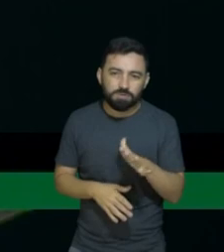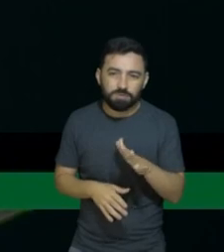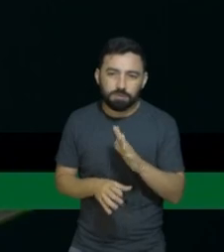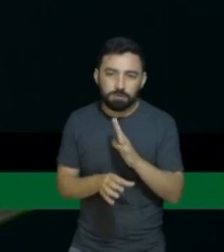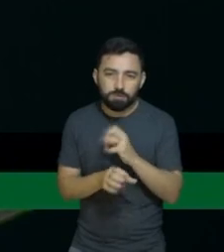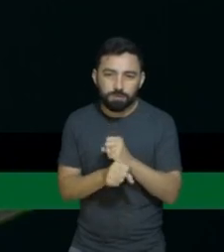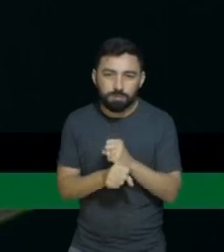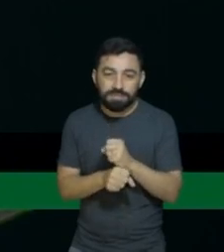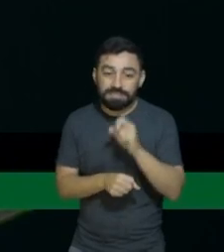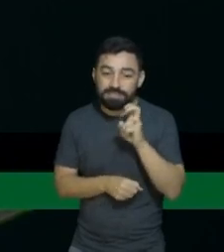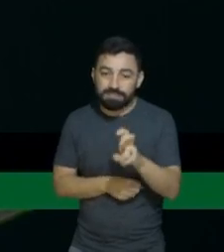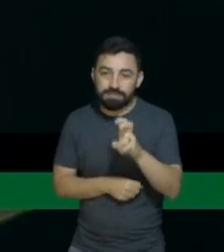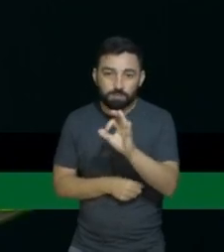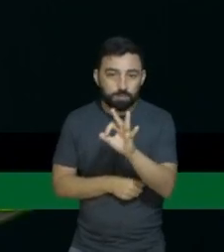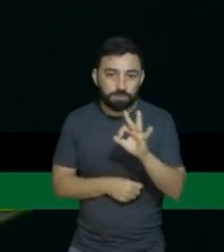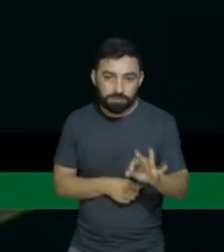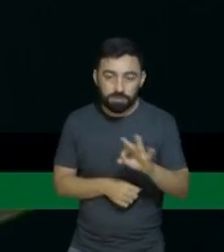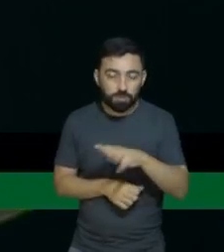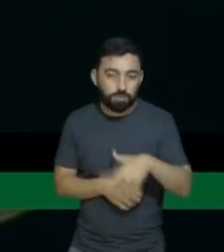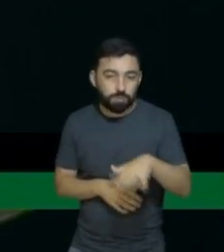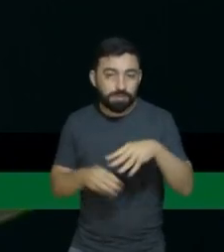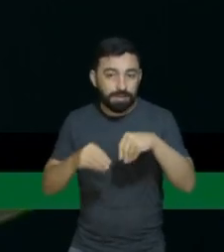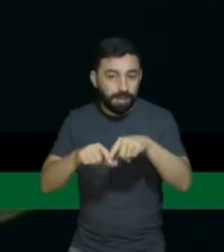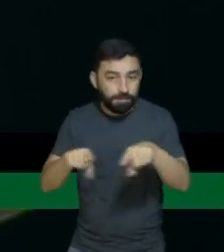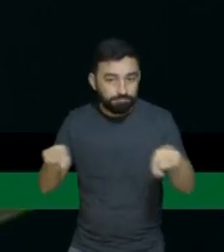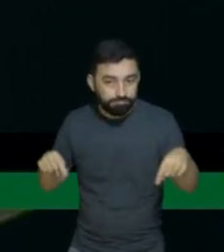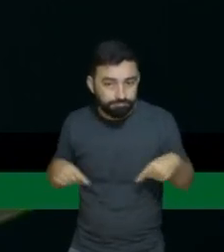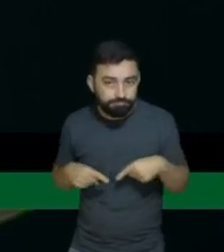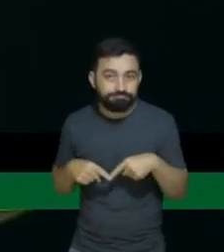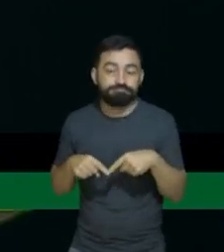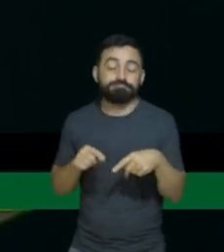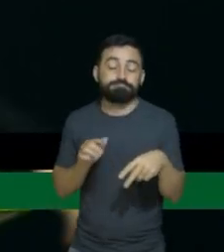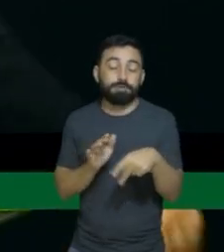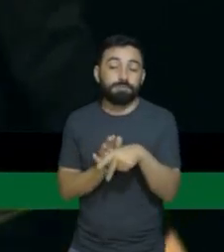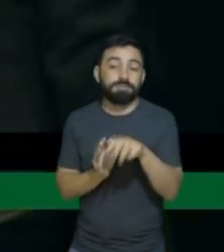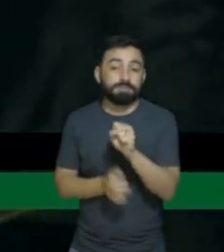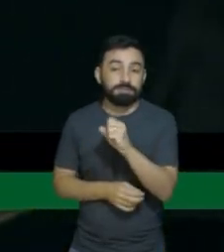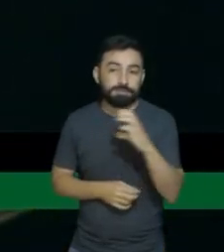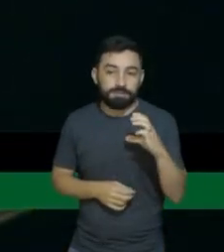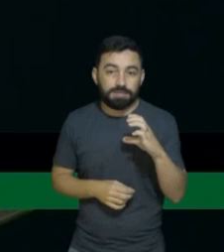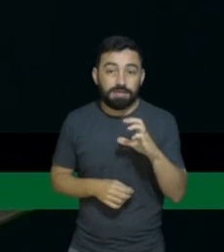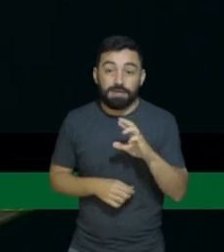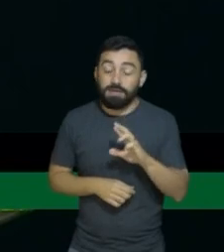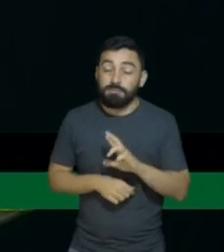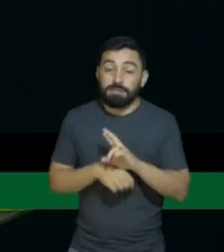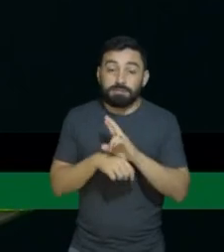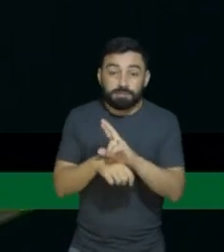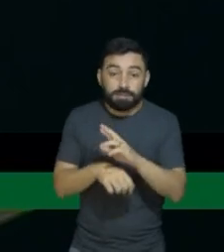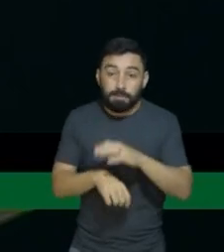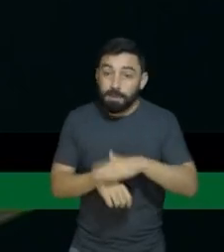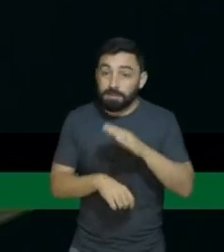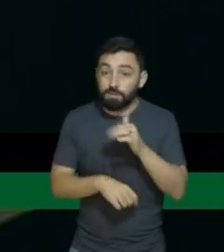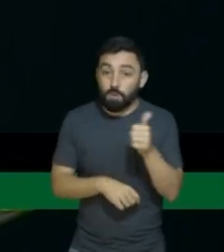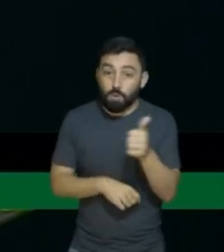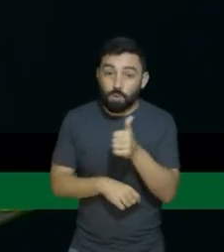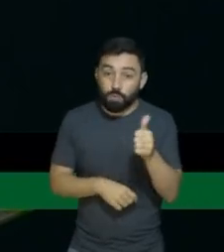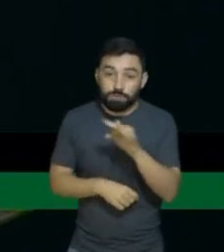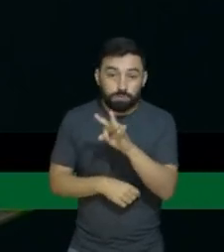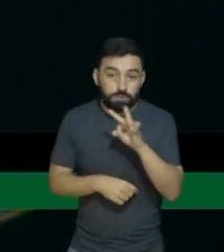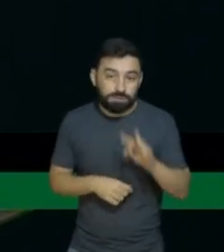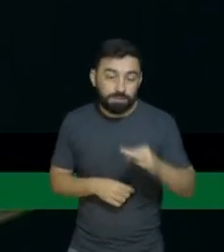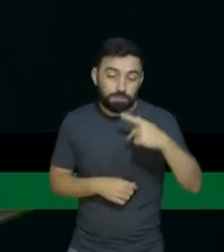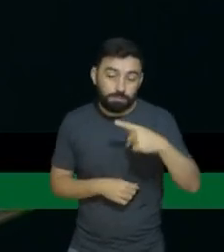quase 5% do território Catarinense mas que representa mais de 11% do